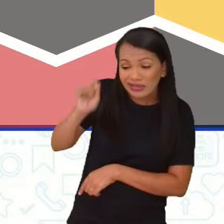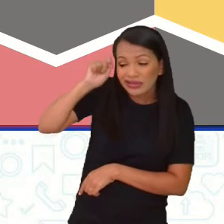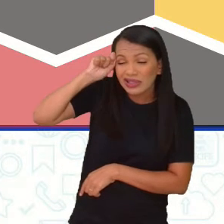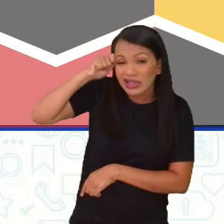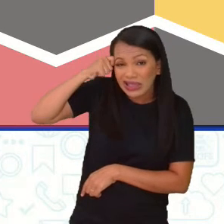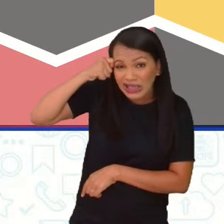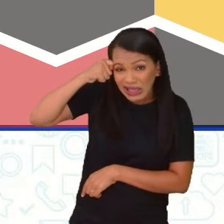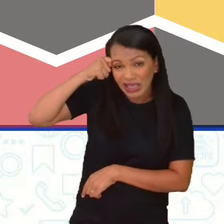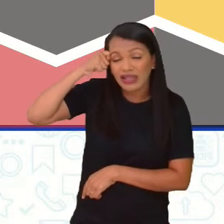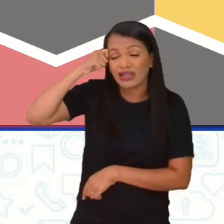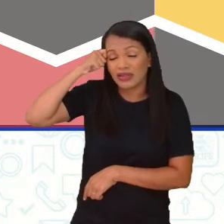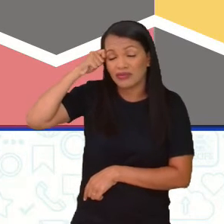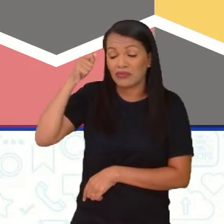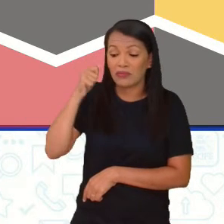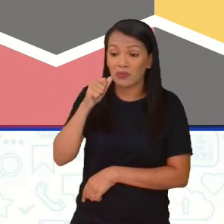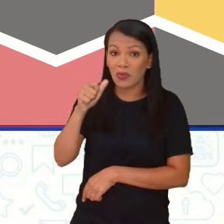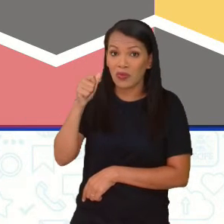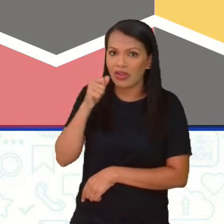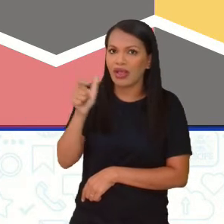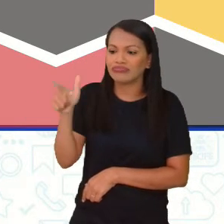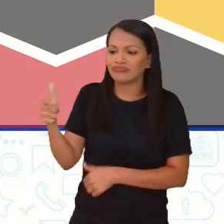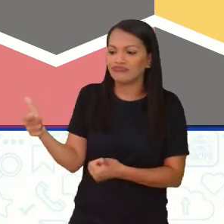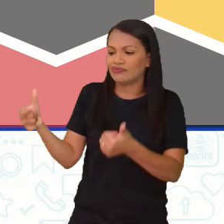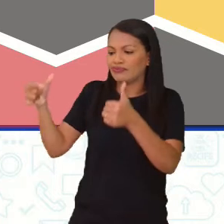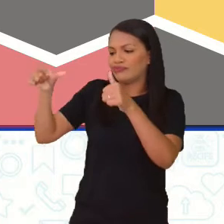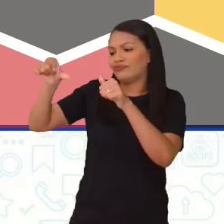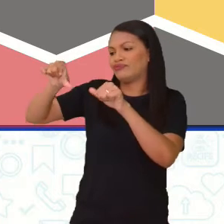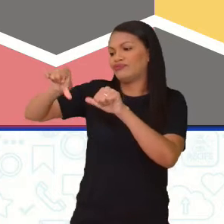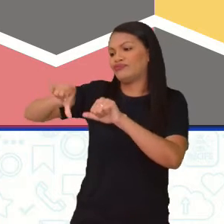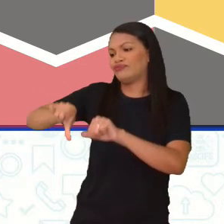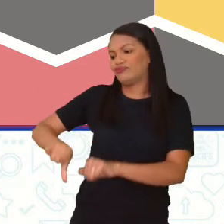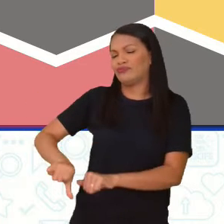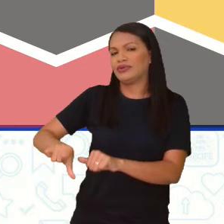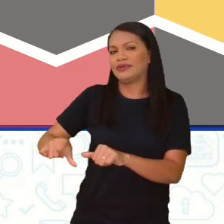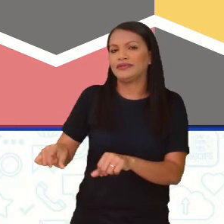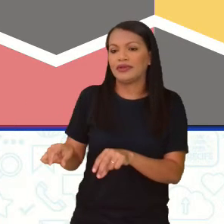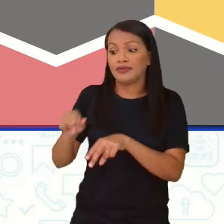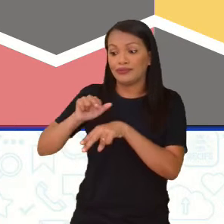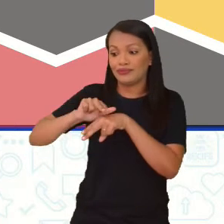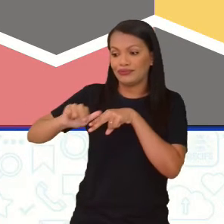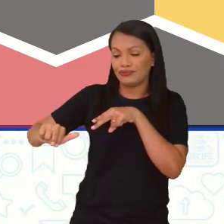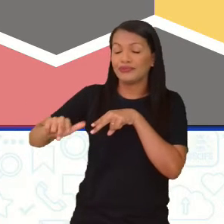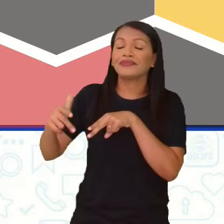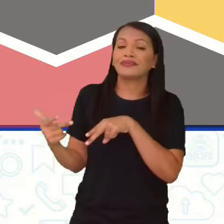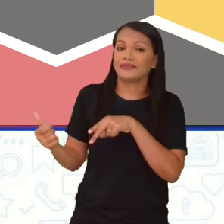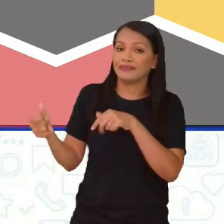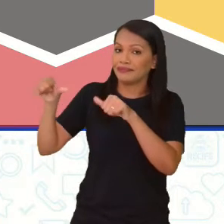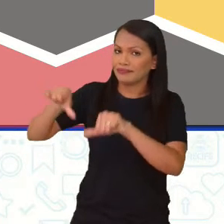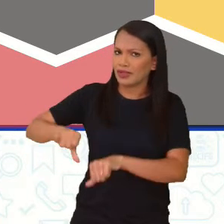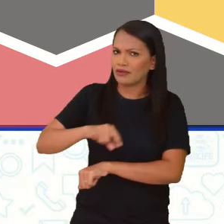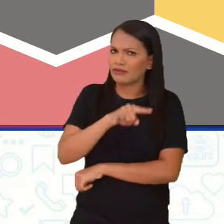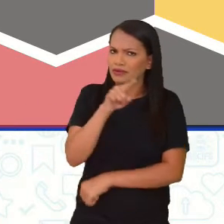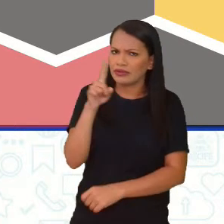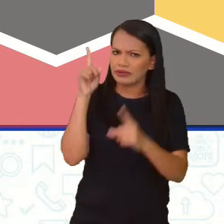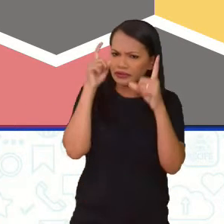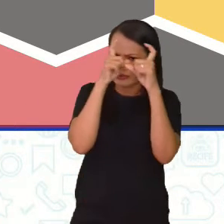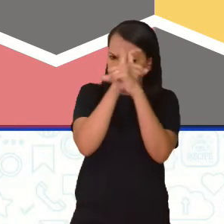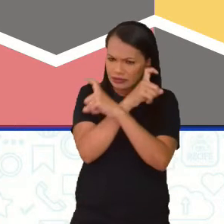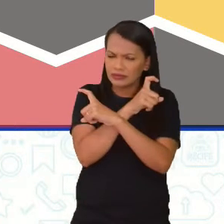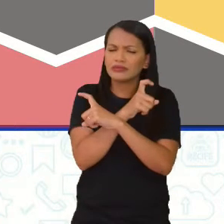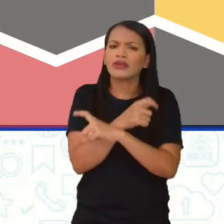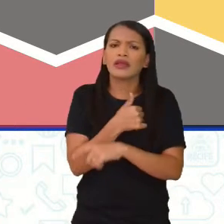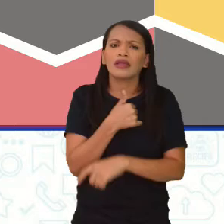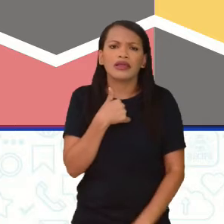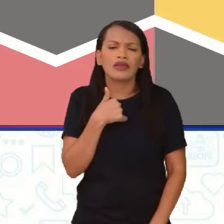é importante, né, a gente estar trabalhando essas questões. Para vocês terem uma noção, há um tempo atrás,